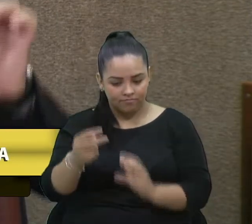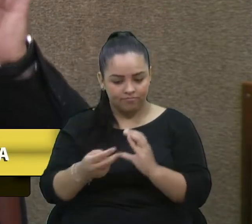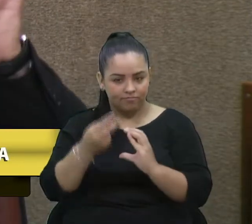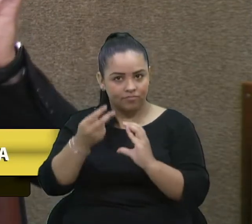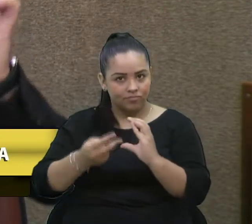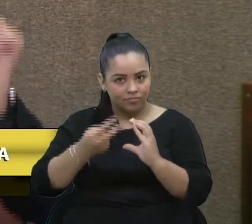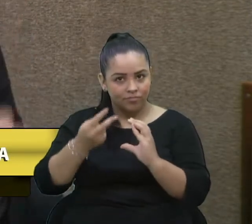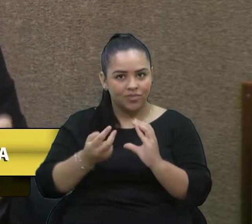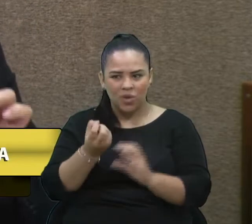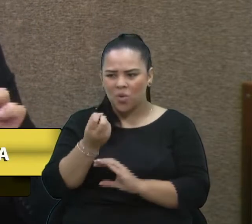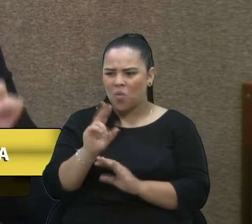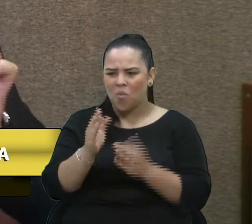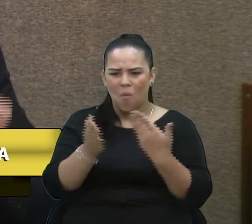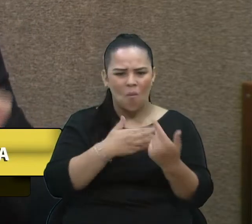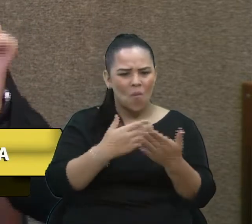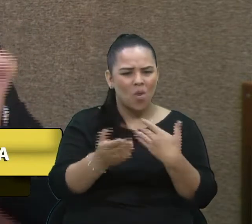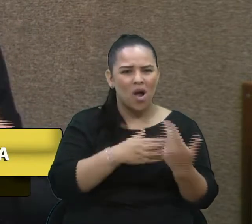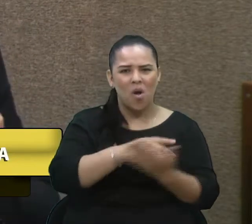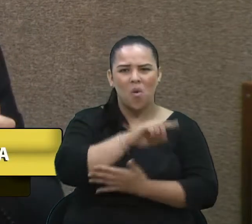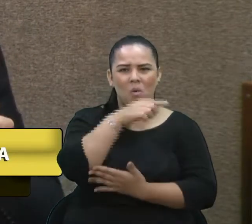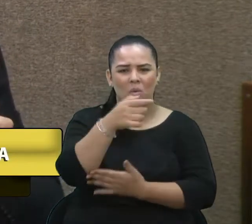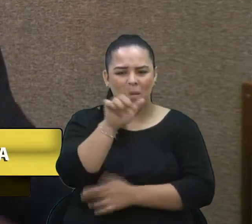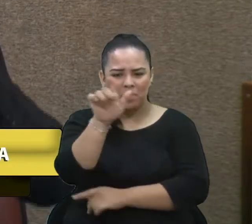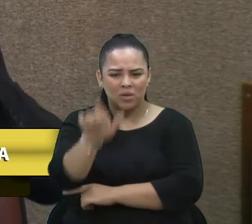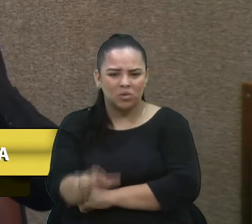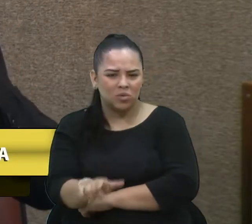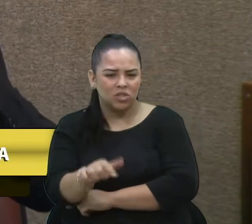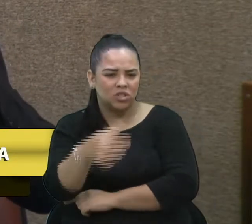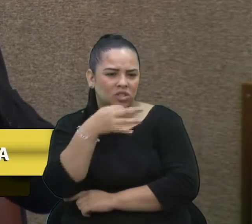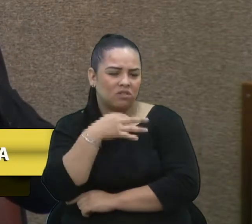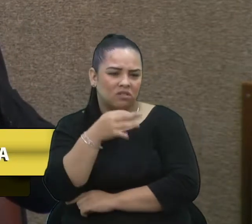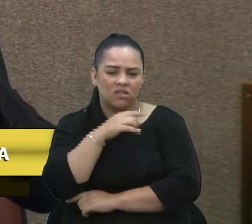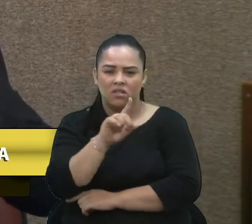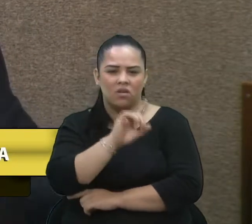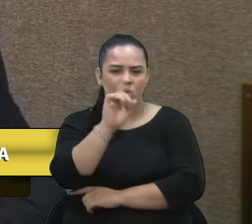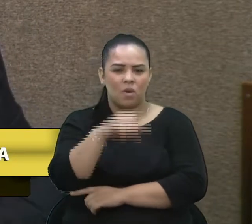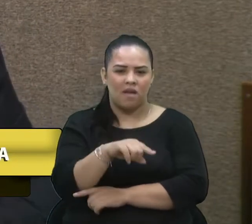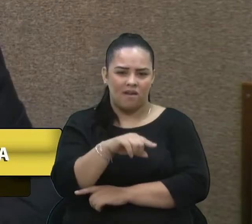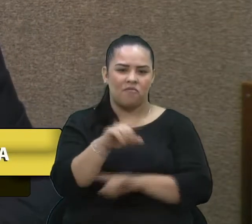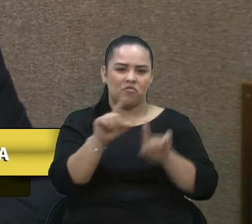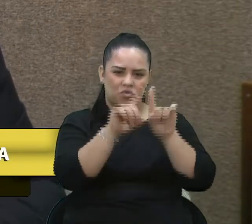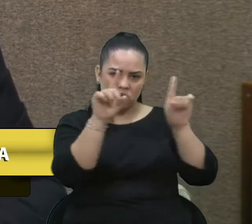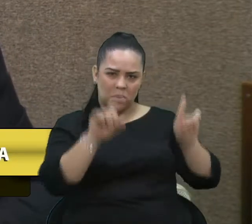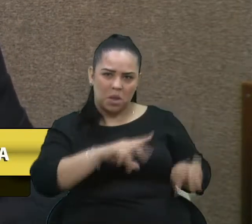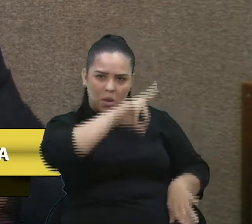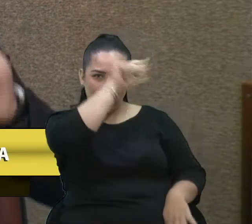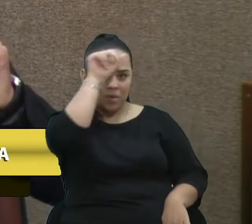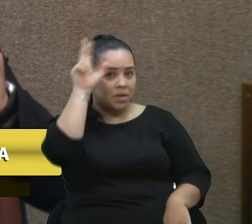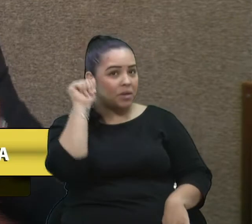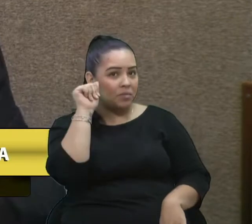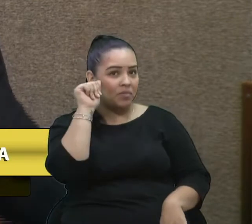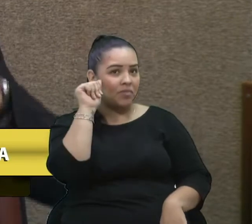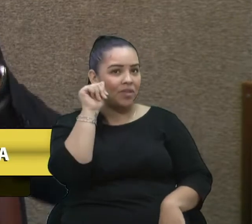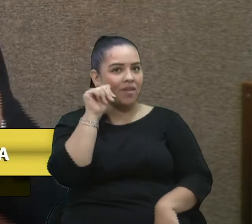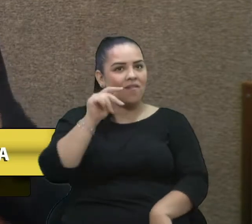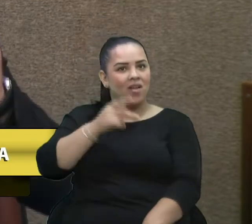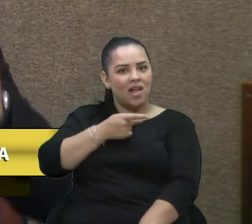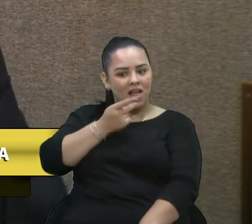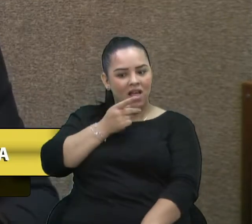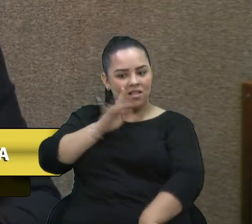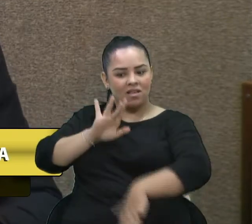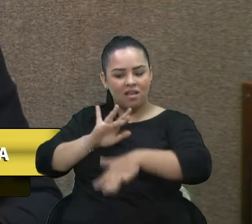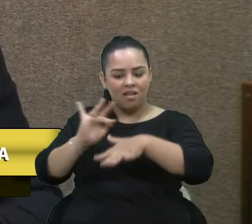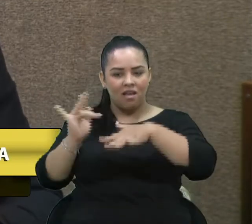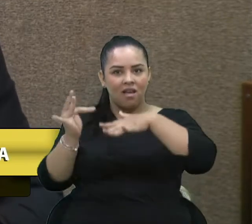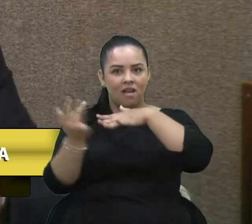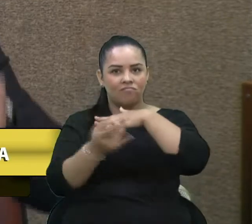outro cidadão de Caxias do Sul, que não fosse funcionário público, tá, expressasse nas redes